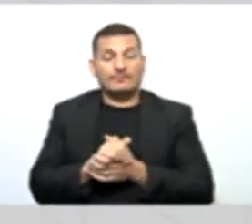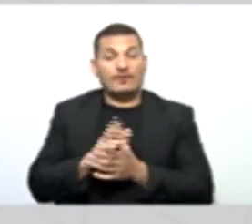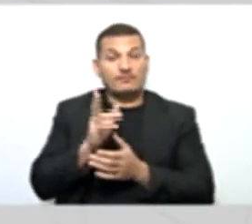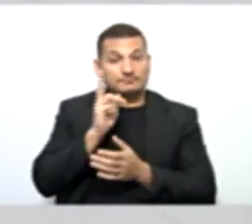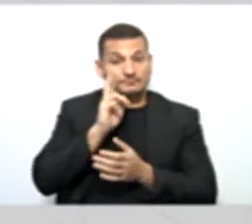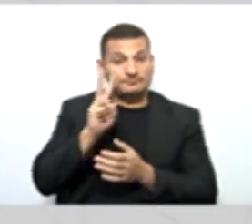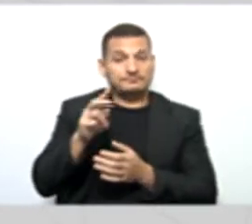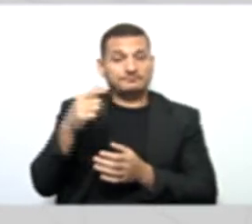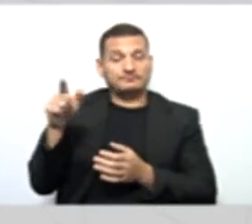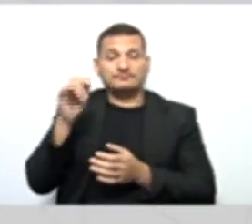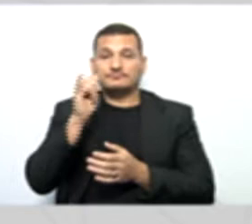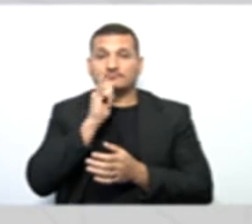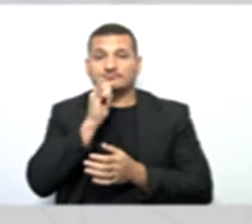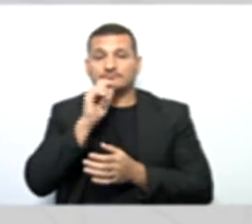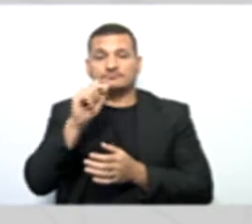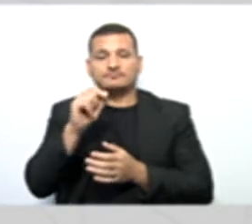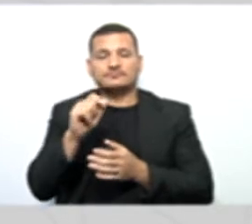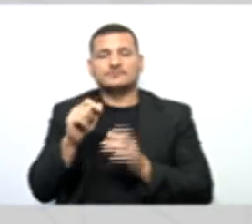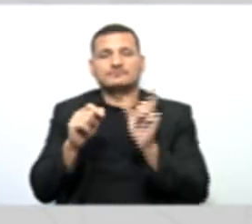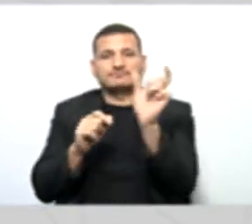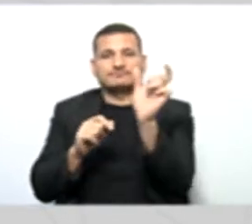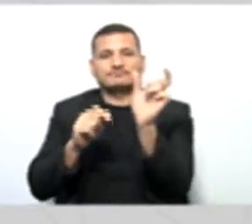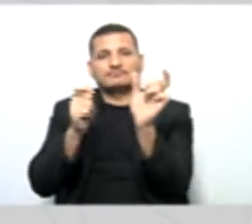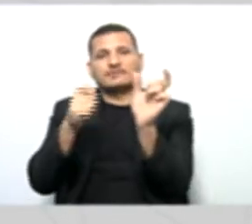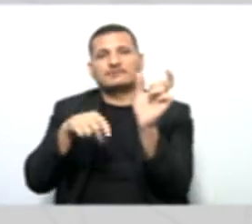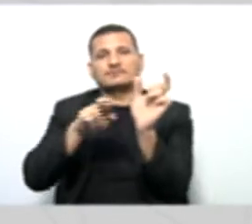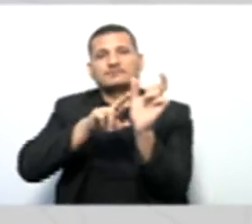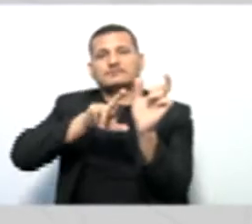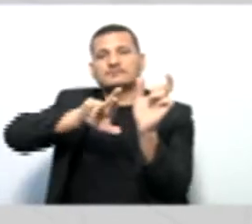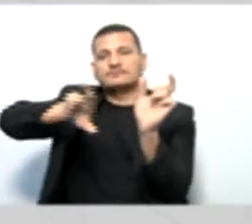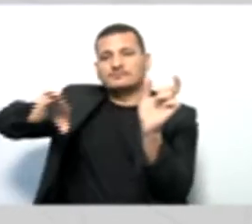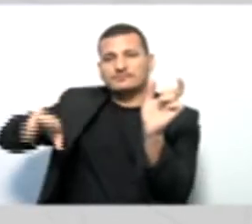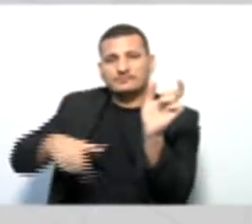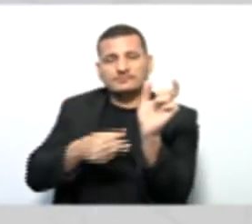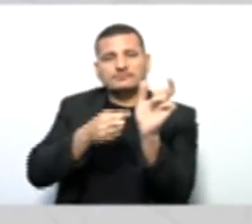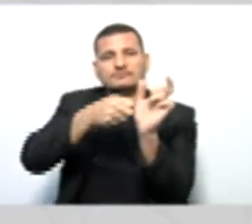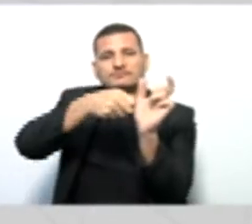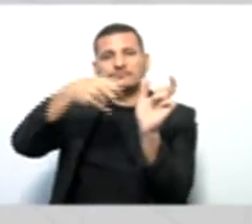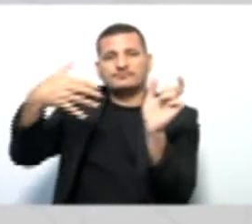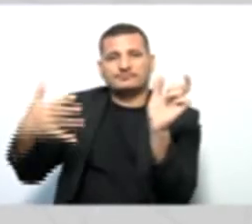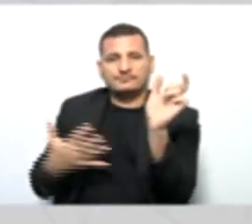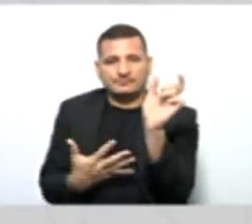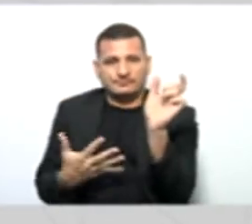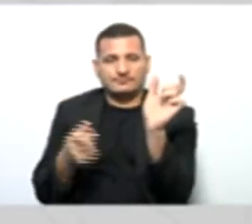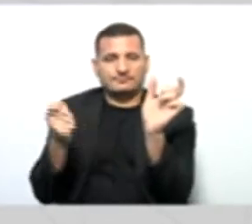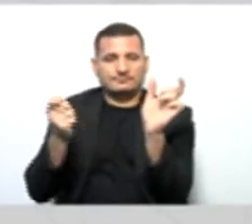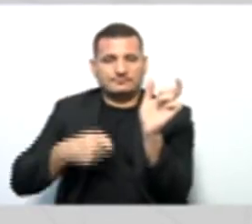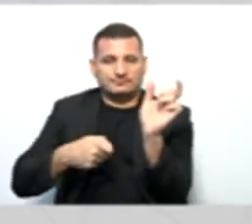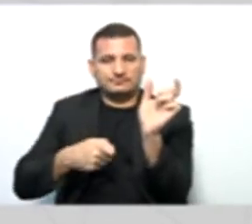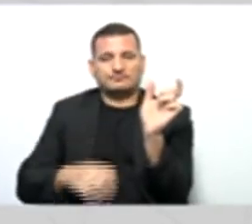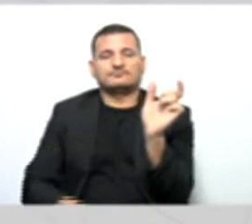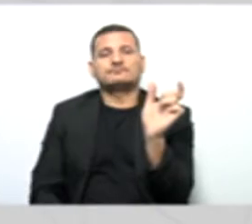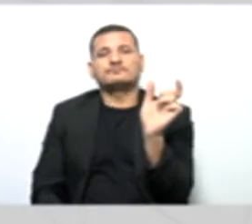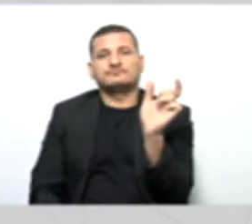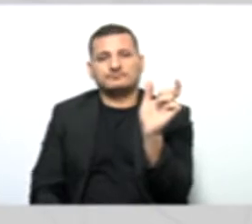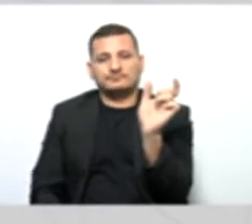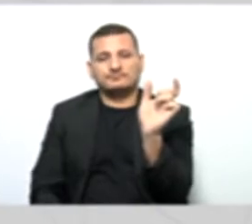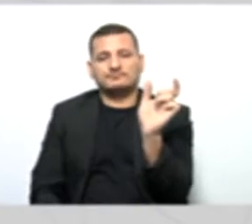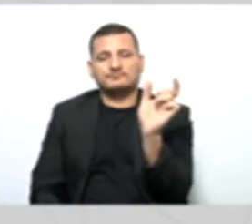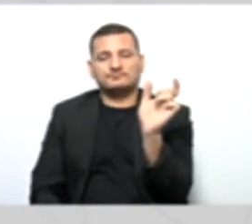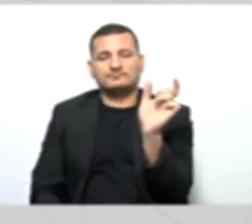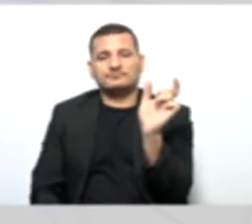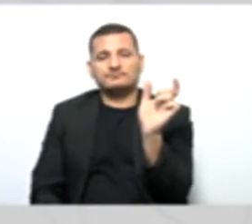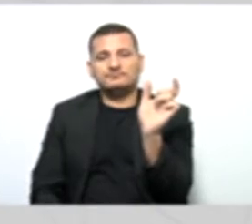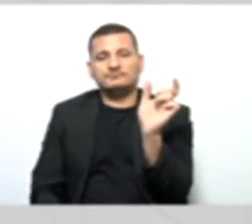que nós poderíamos criar diversos objetos cadeiras a partir dessa mesma descrição